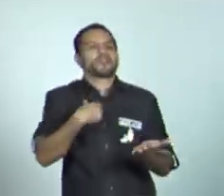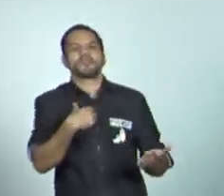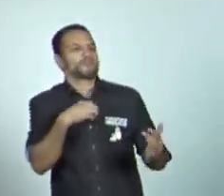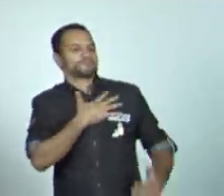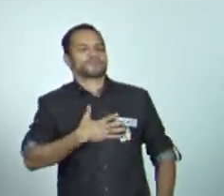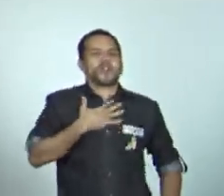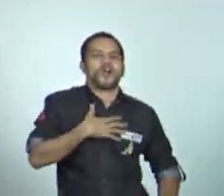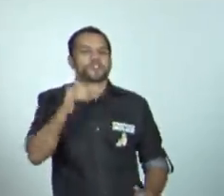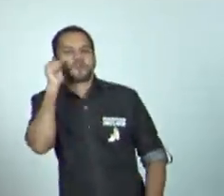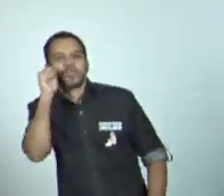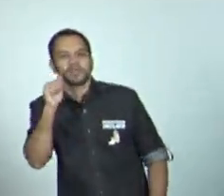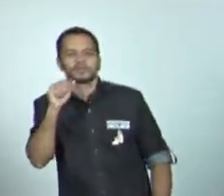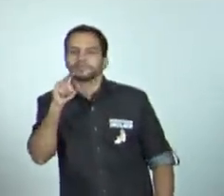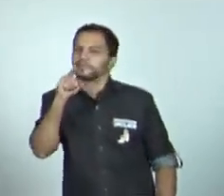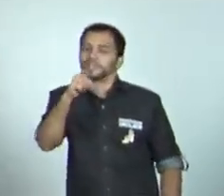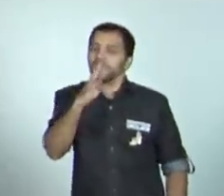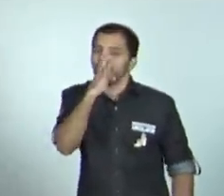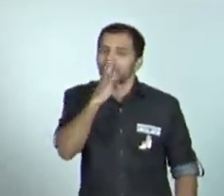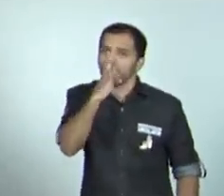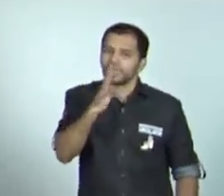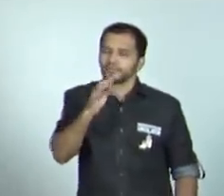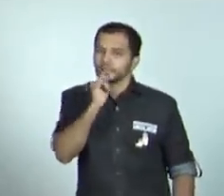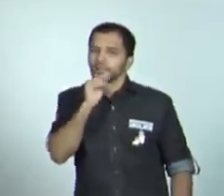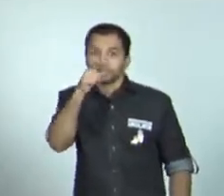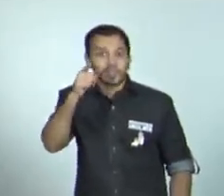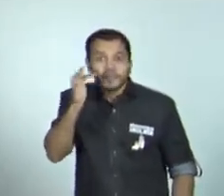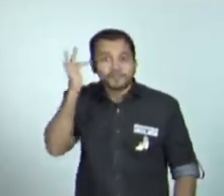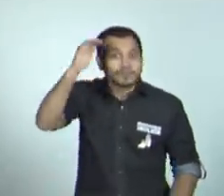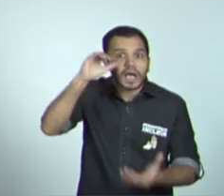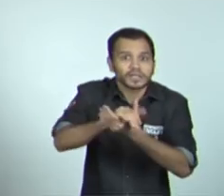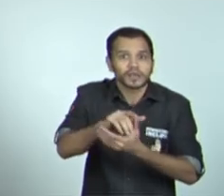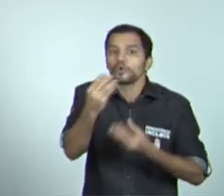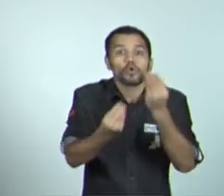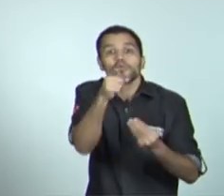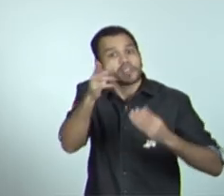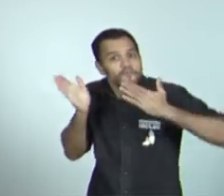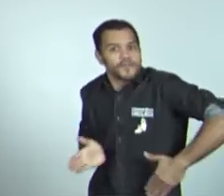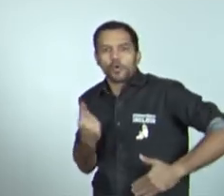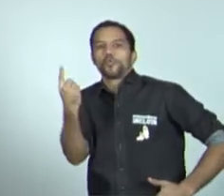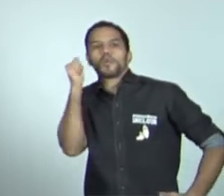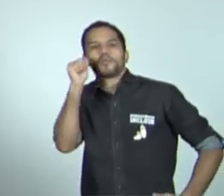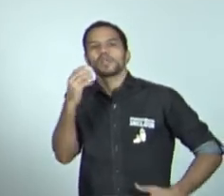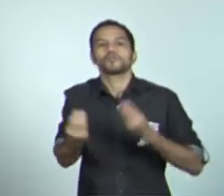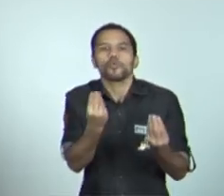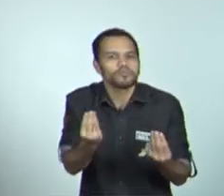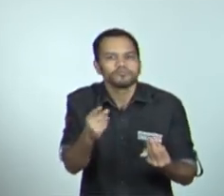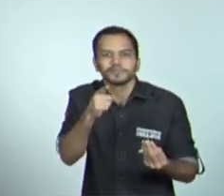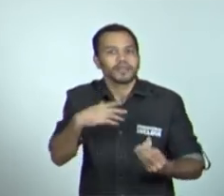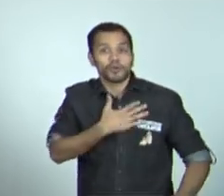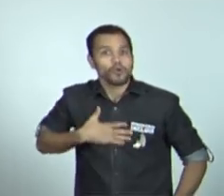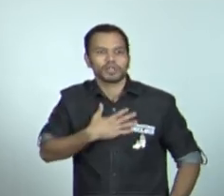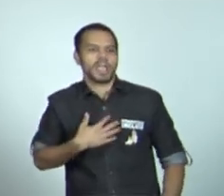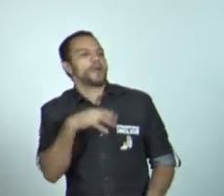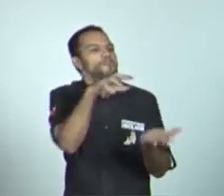você um desajustado quando você casar você vai ser fiel uma mulher só ninguém nessa vida desregrada que